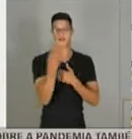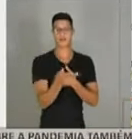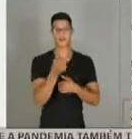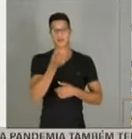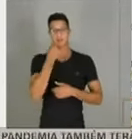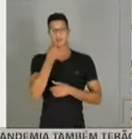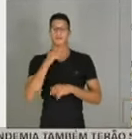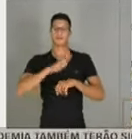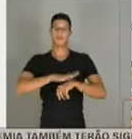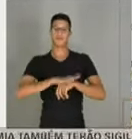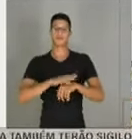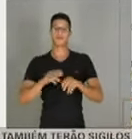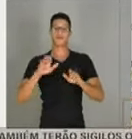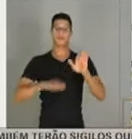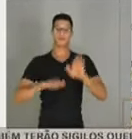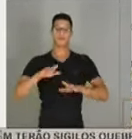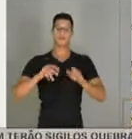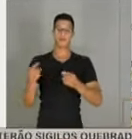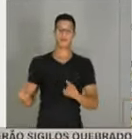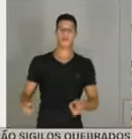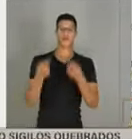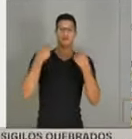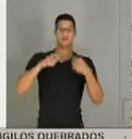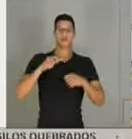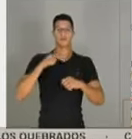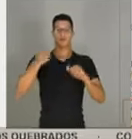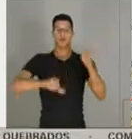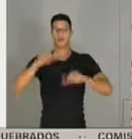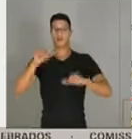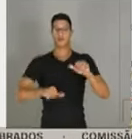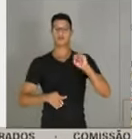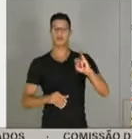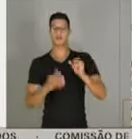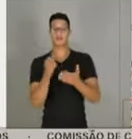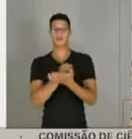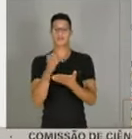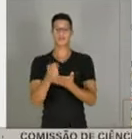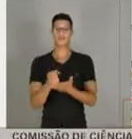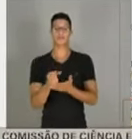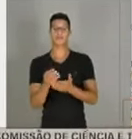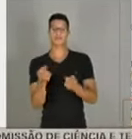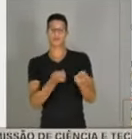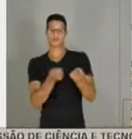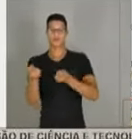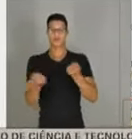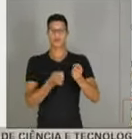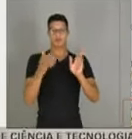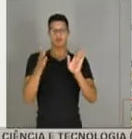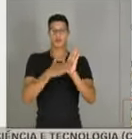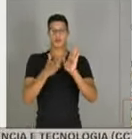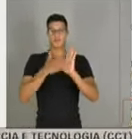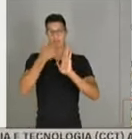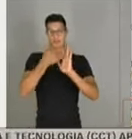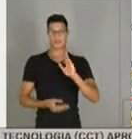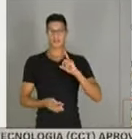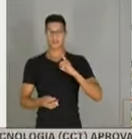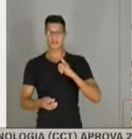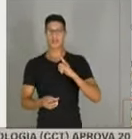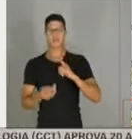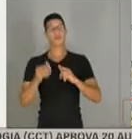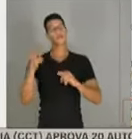medicamentos adquiridos. Tal fato provocou a necessidade de avaliar se os controles internos e as medidas previstas na pactuação